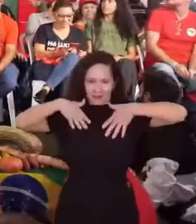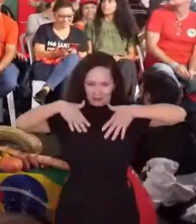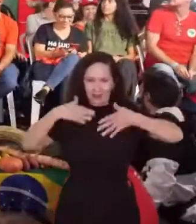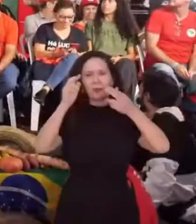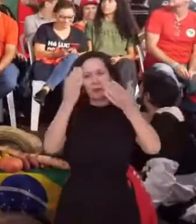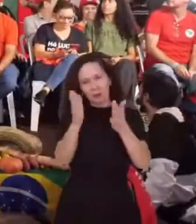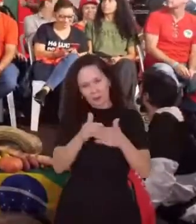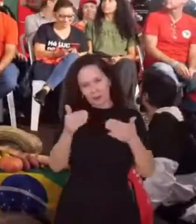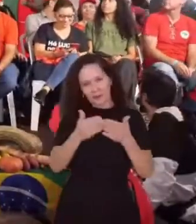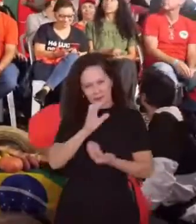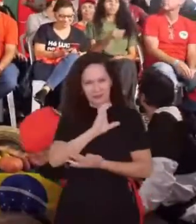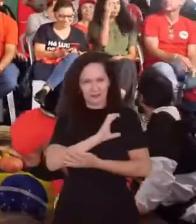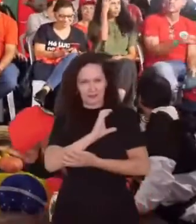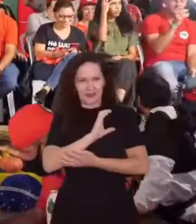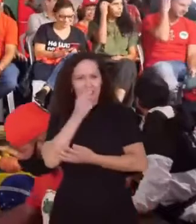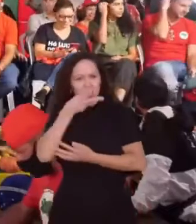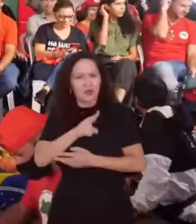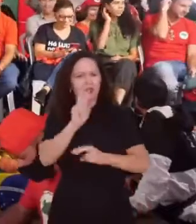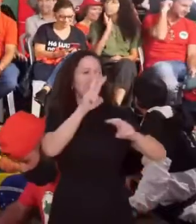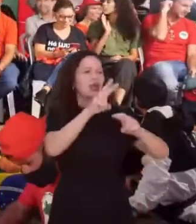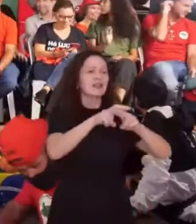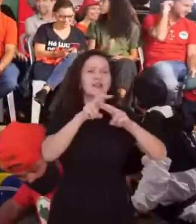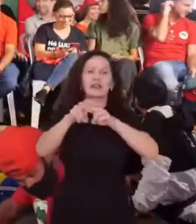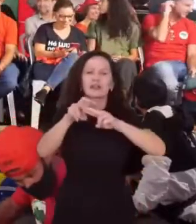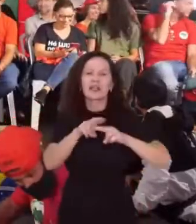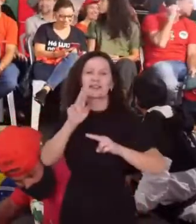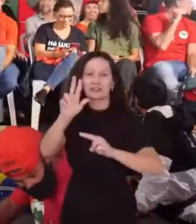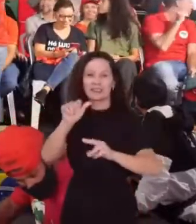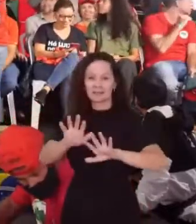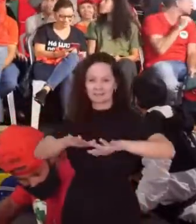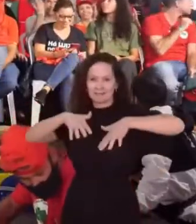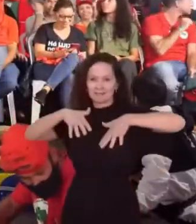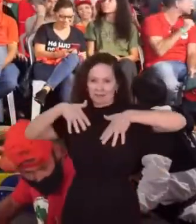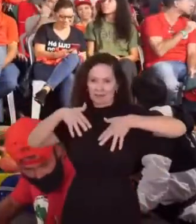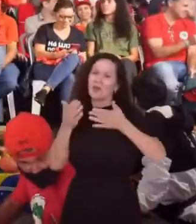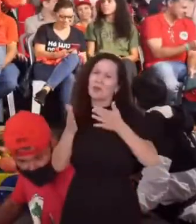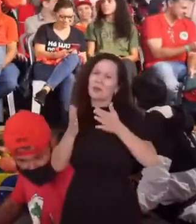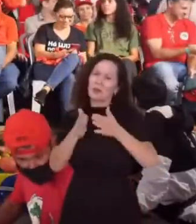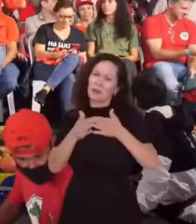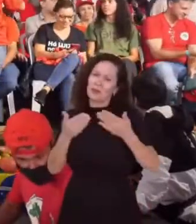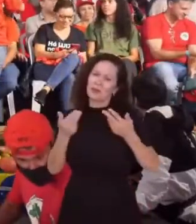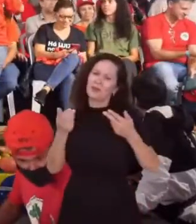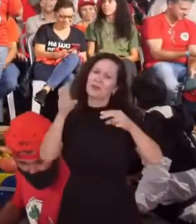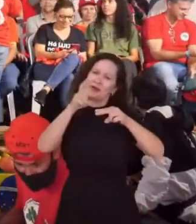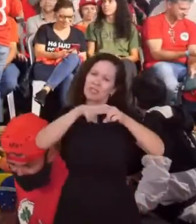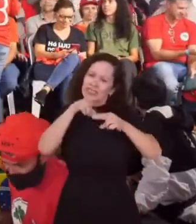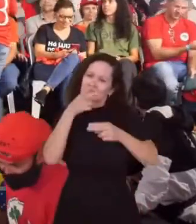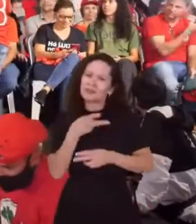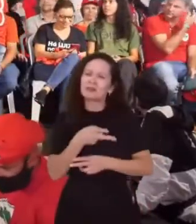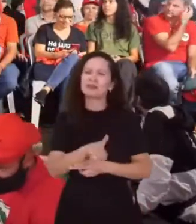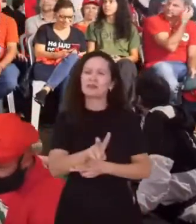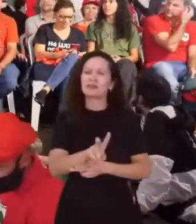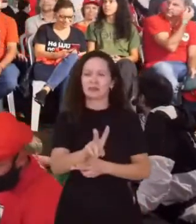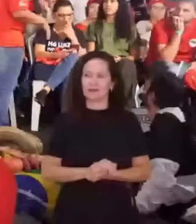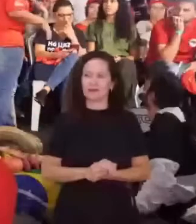manter sentados. Quem ficar aqui em cima, por favor, se manter sentado. E...